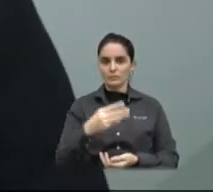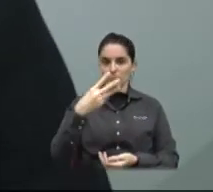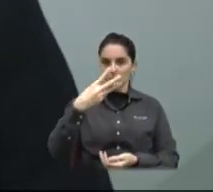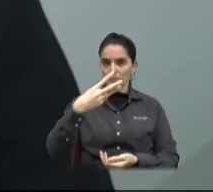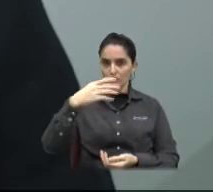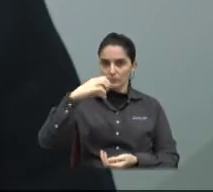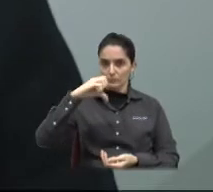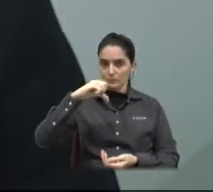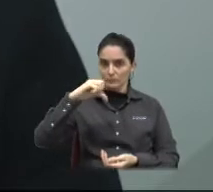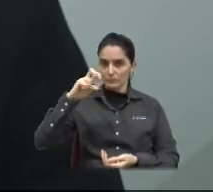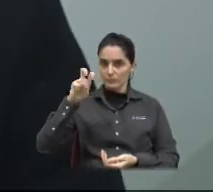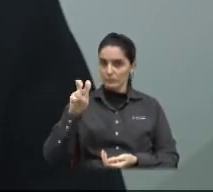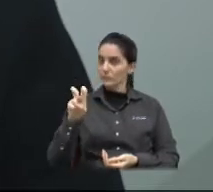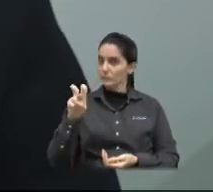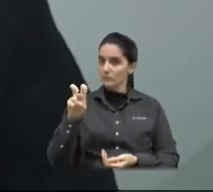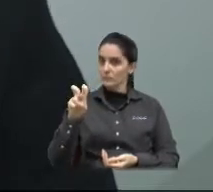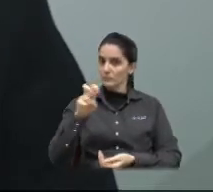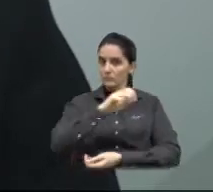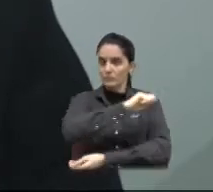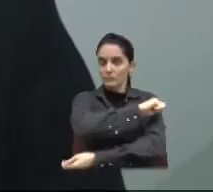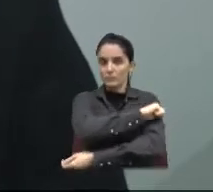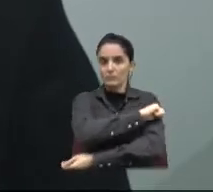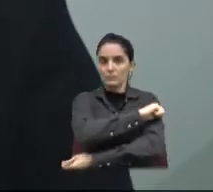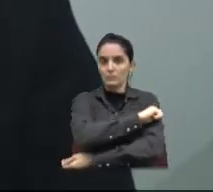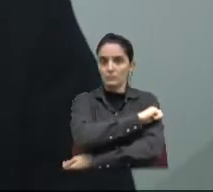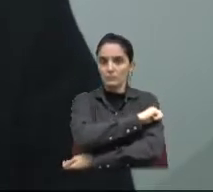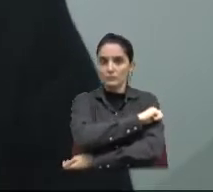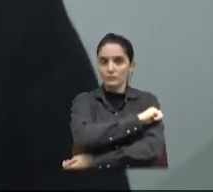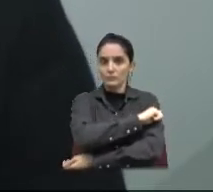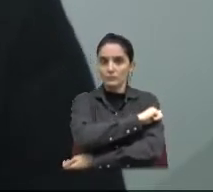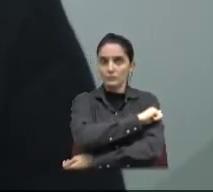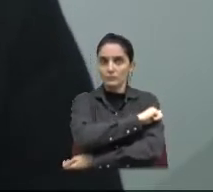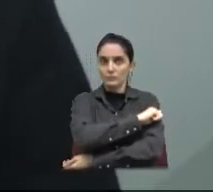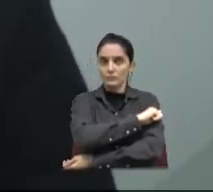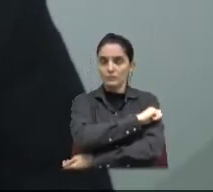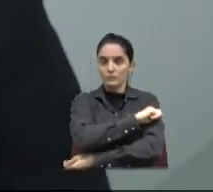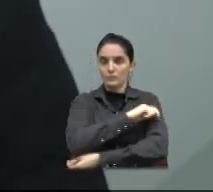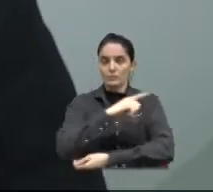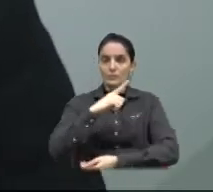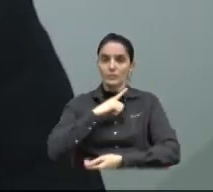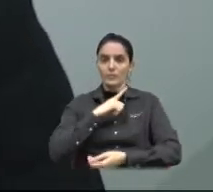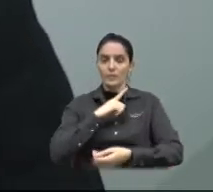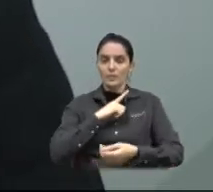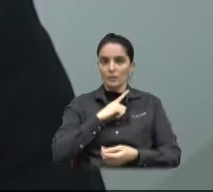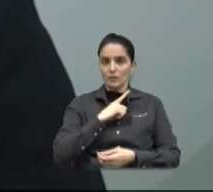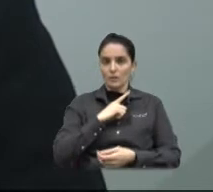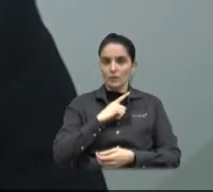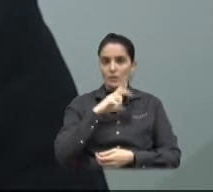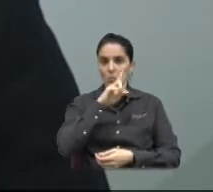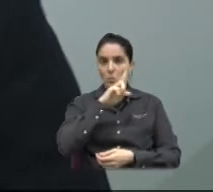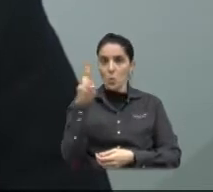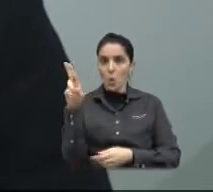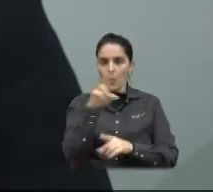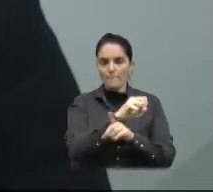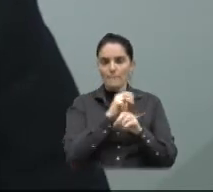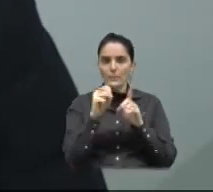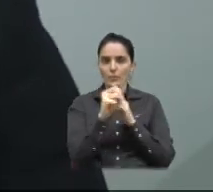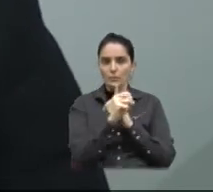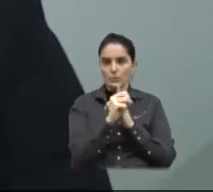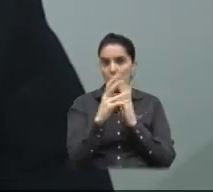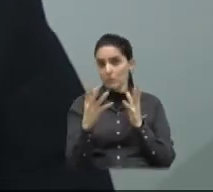395 alunos e usa o nome social dentro desse